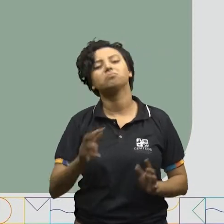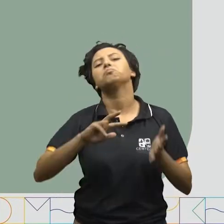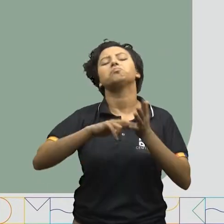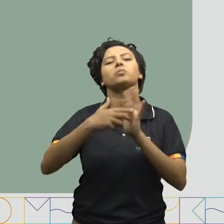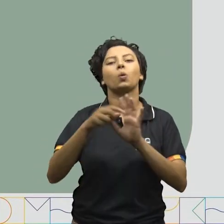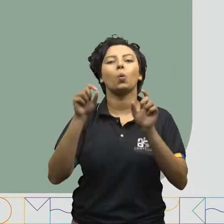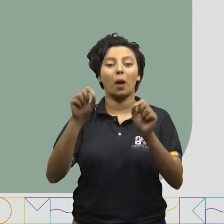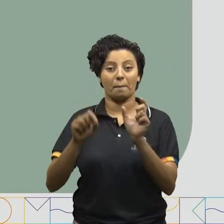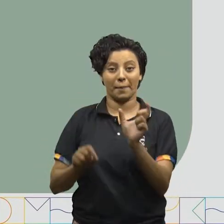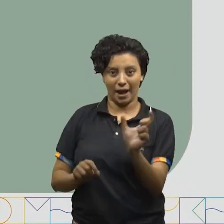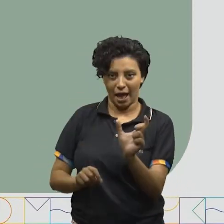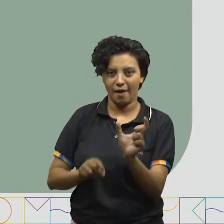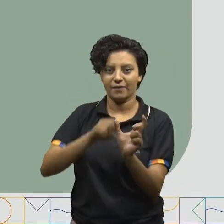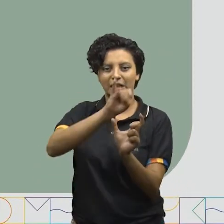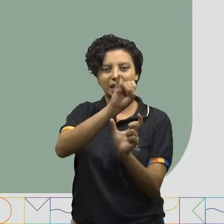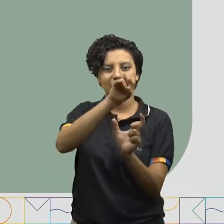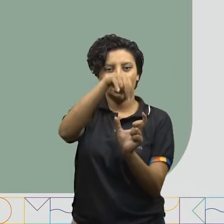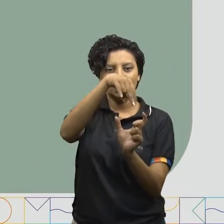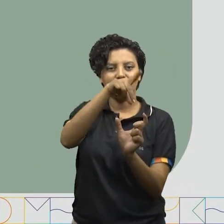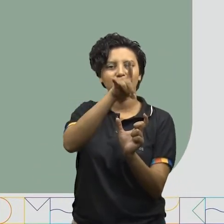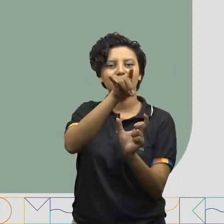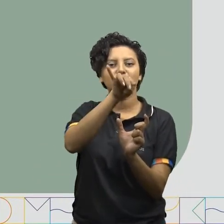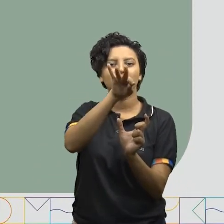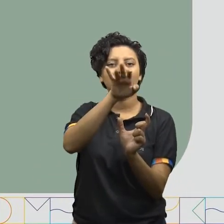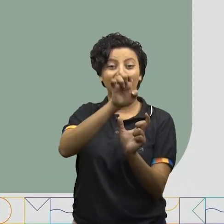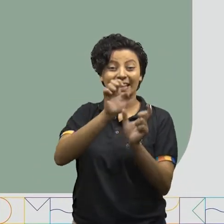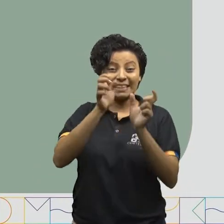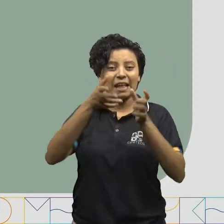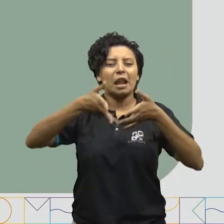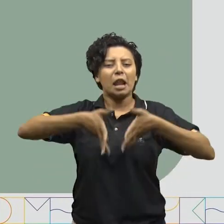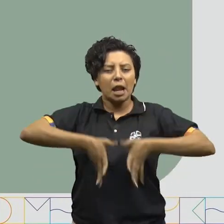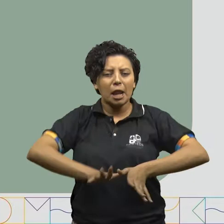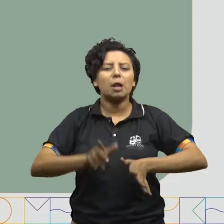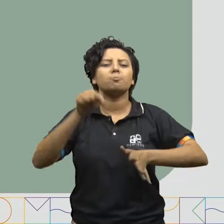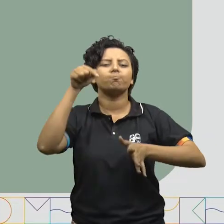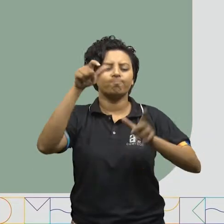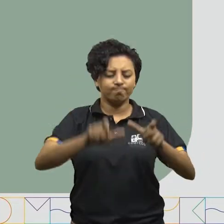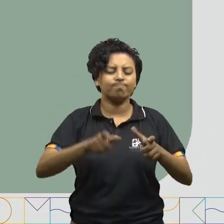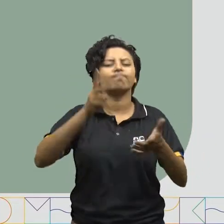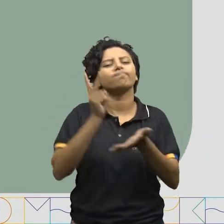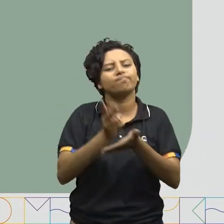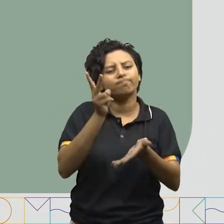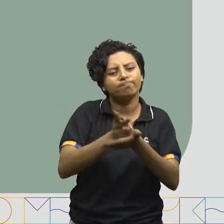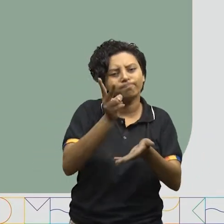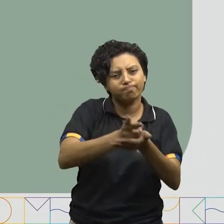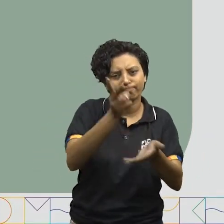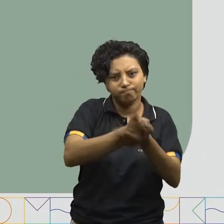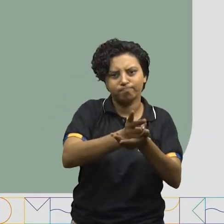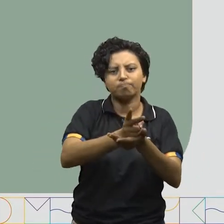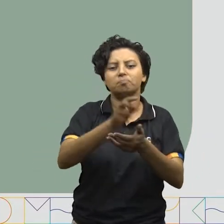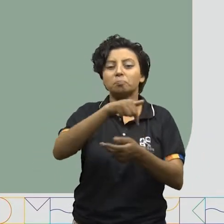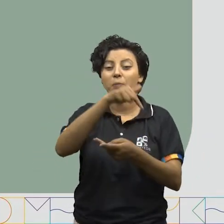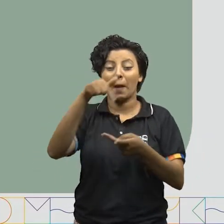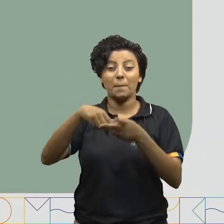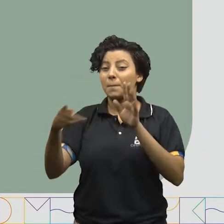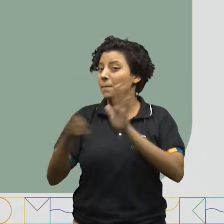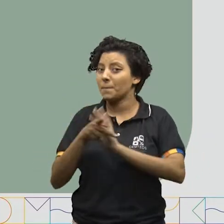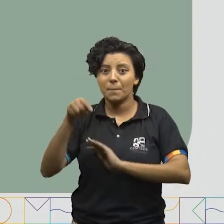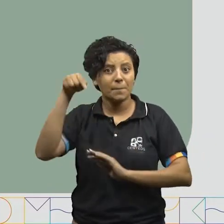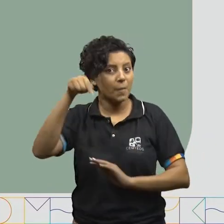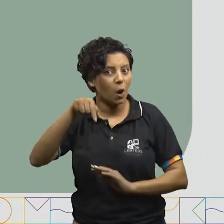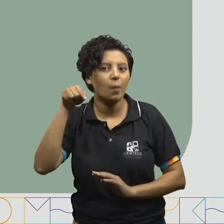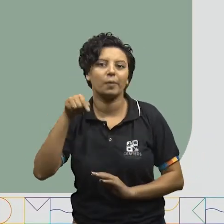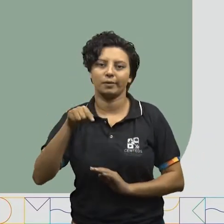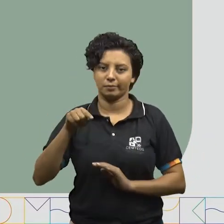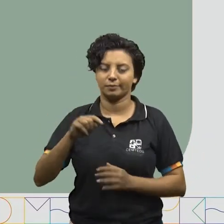palavra indígena se refere àquilo que é natural do lugar em que vive, que é gerado dentro da terra que lhe é